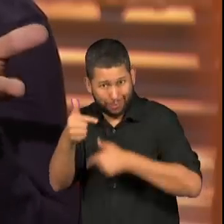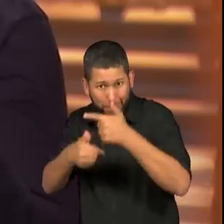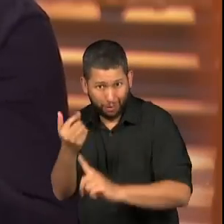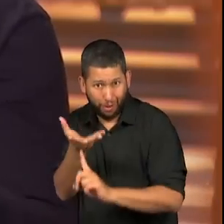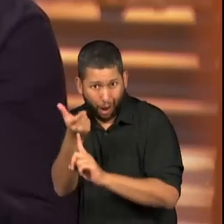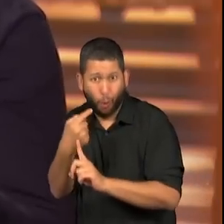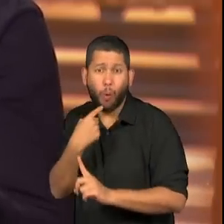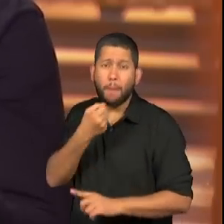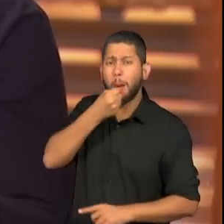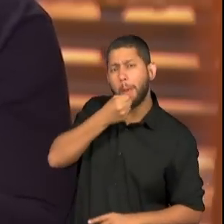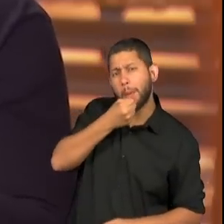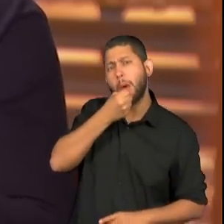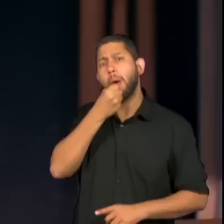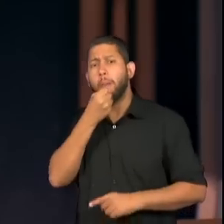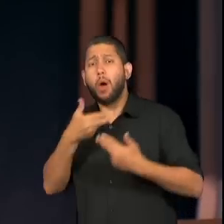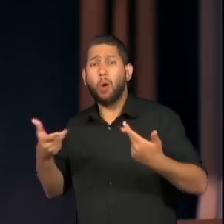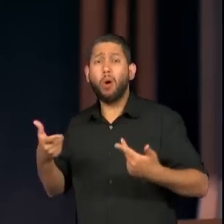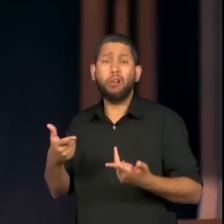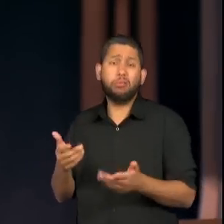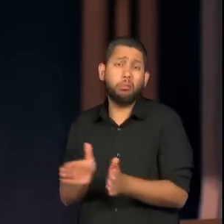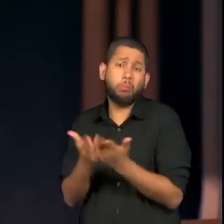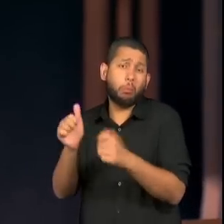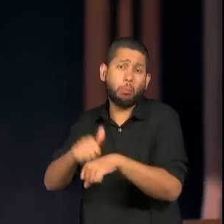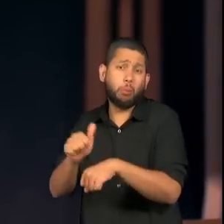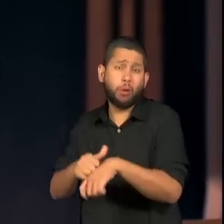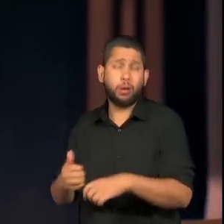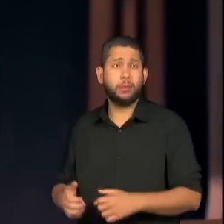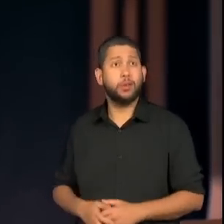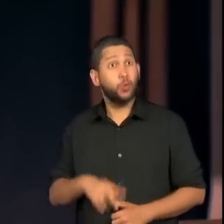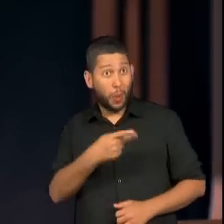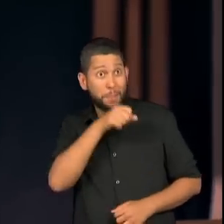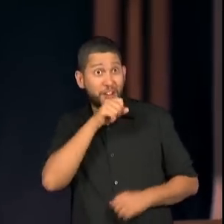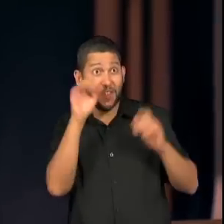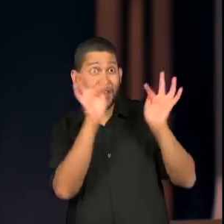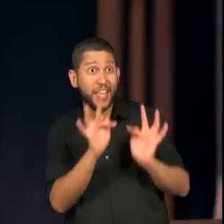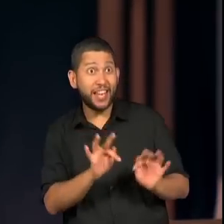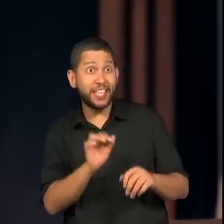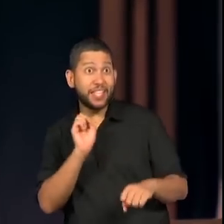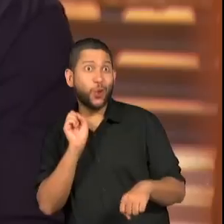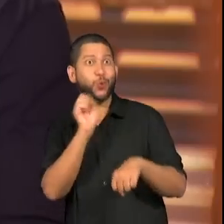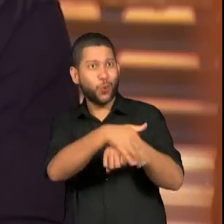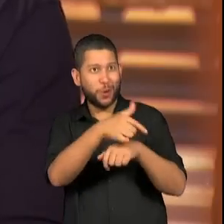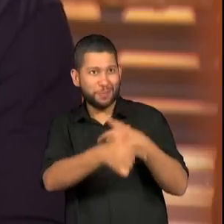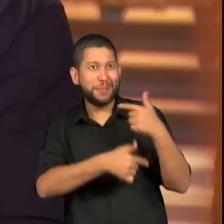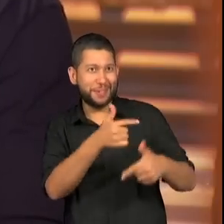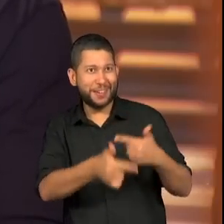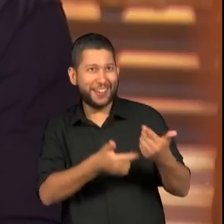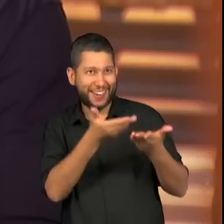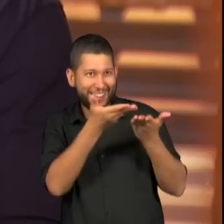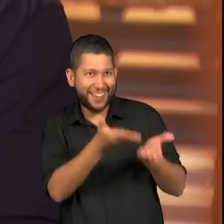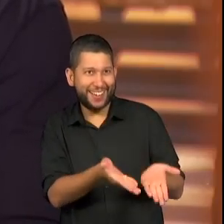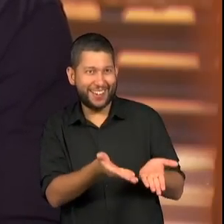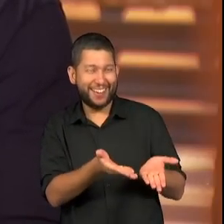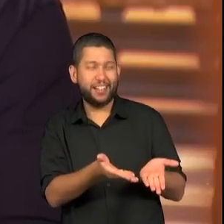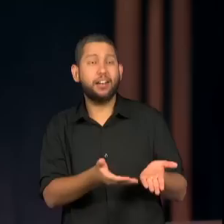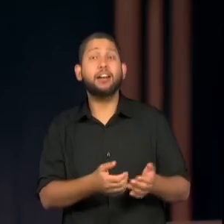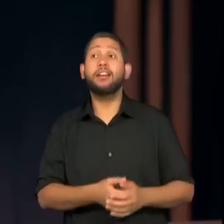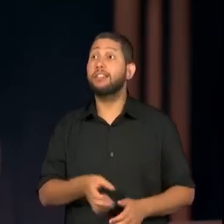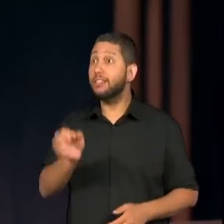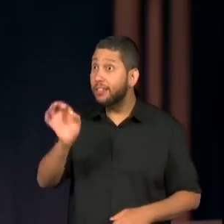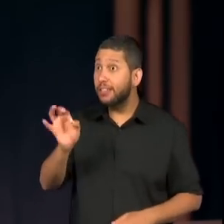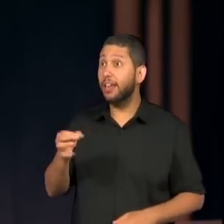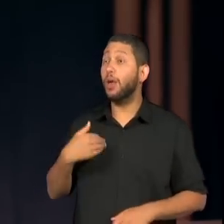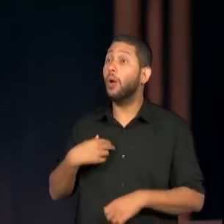não queria me incentivar nesse caminho. E ela deve ter ficado feliz quando você entrou para Ultralar. Muito. É? Muito. Você cuidava